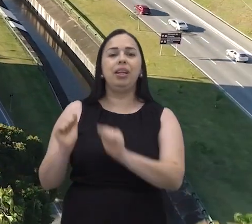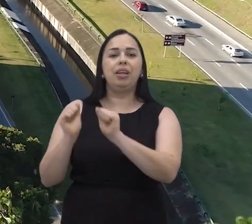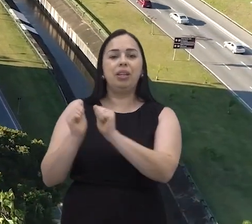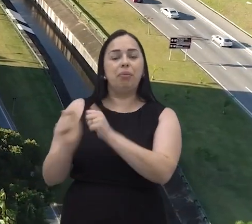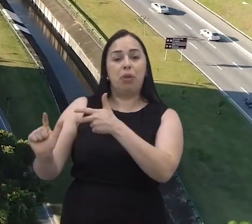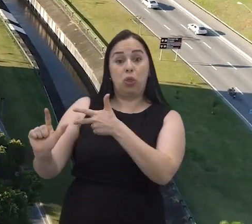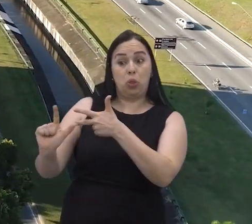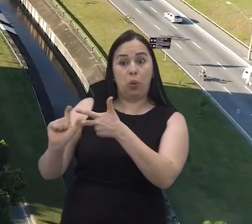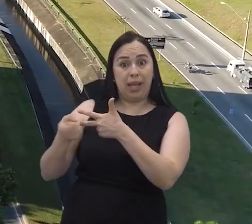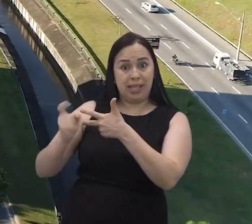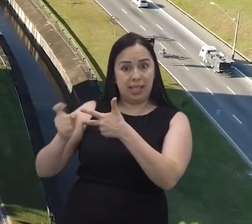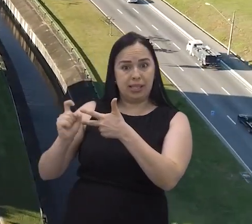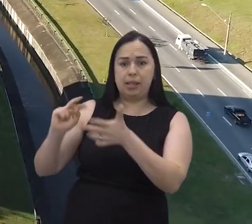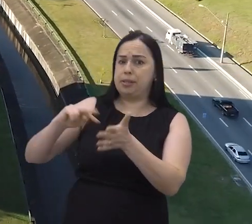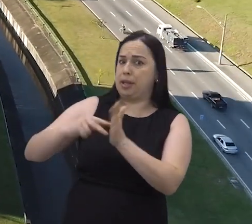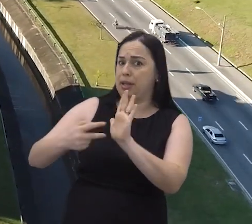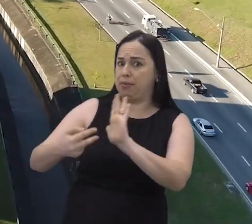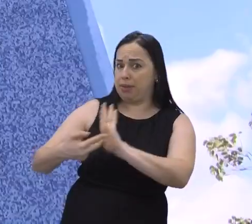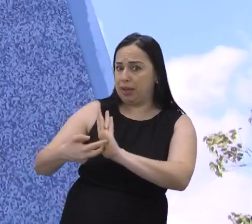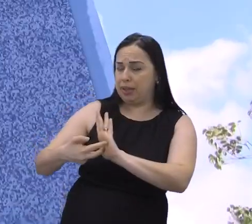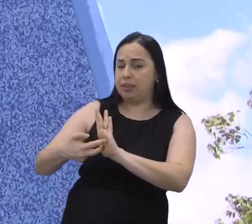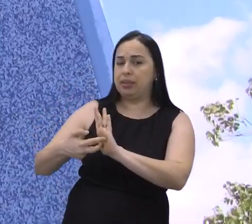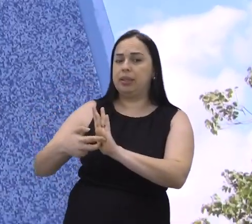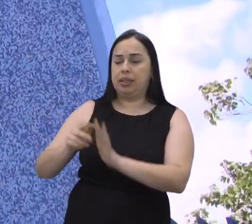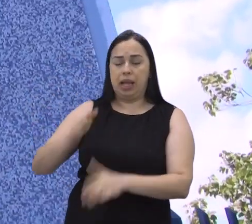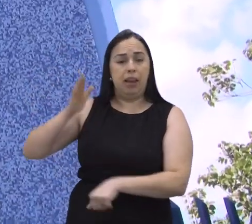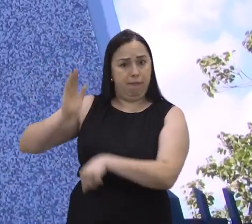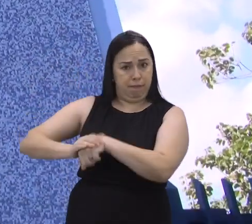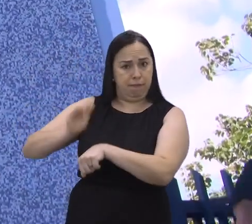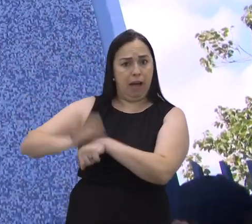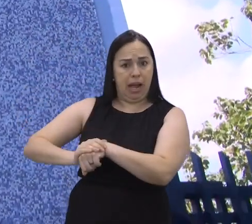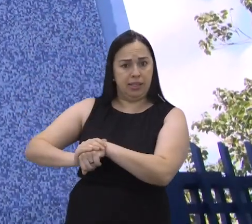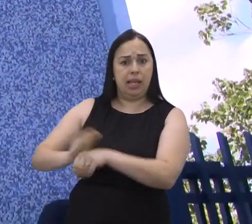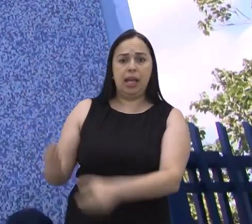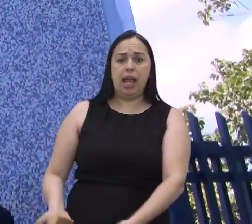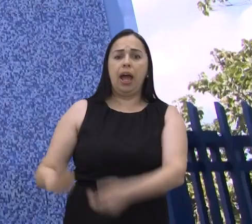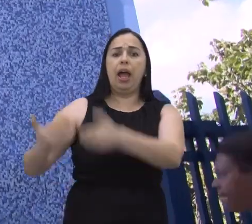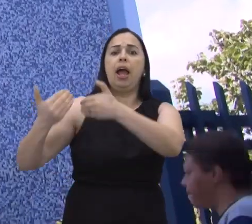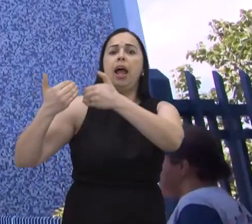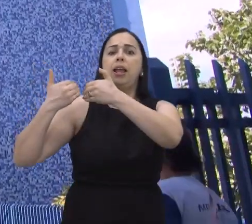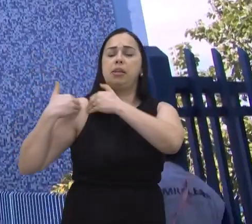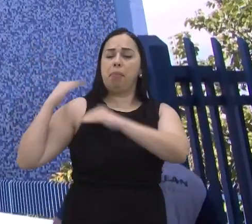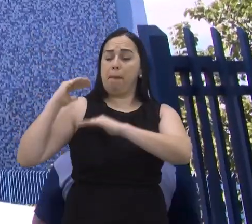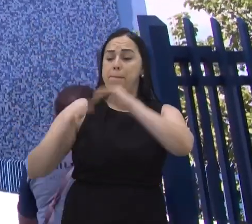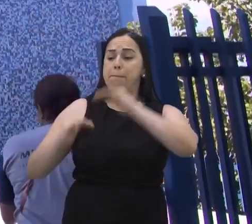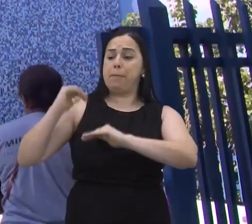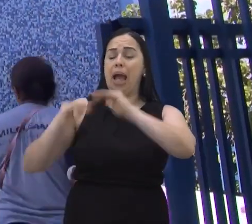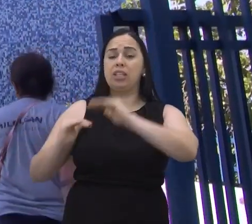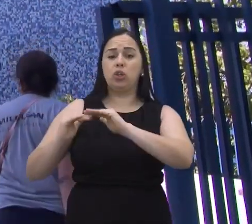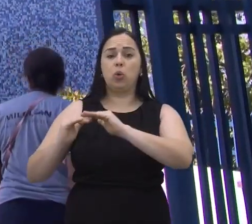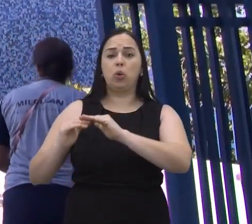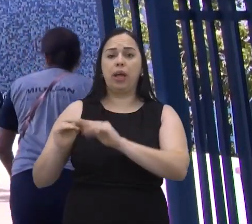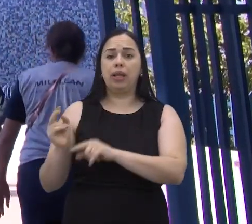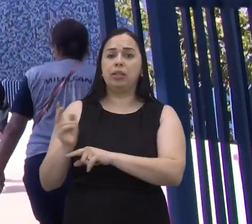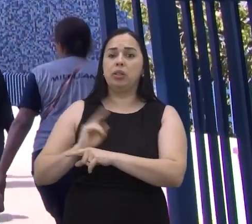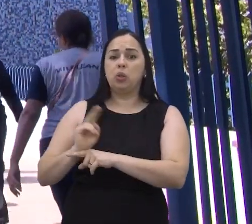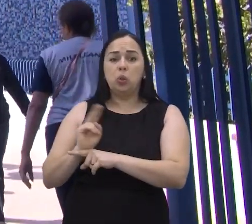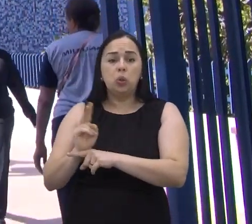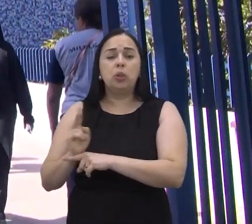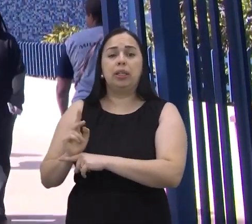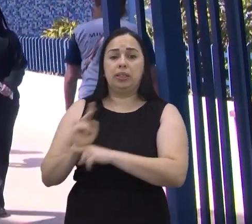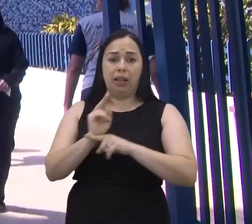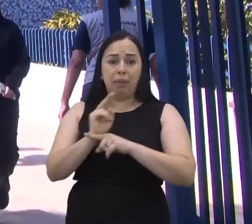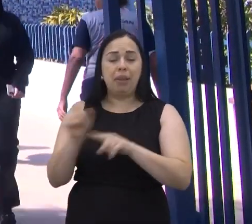ao poder executivo, ou seja, aquele que executa, responsável por colocar em prática a gestão dos